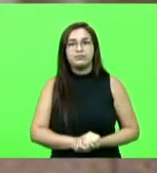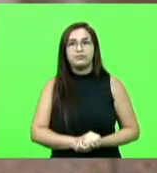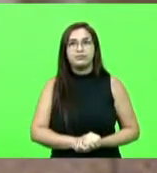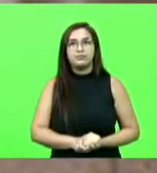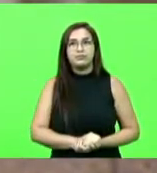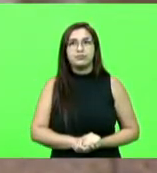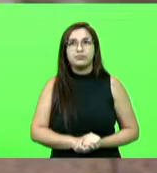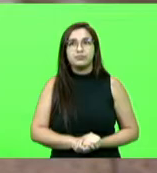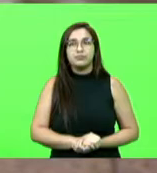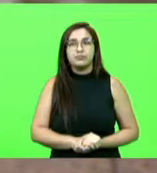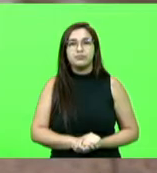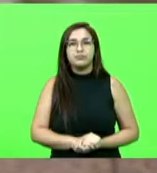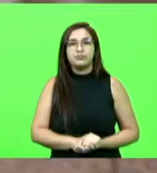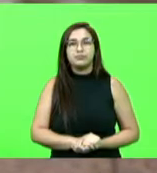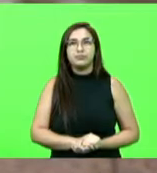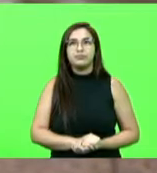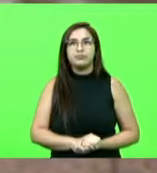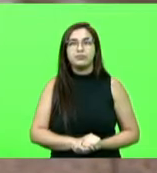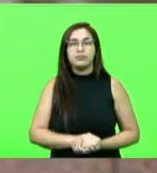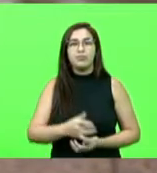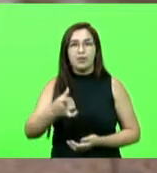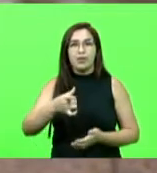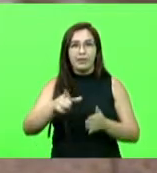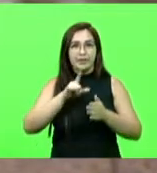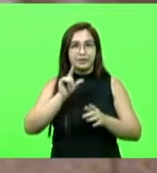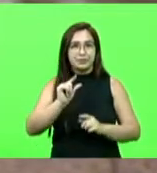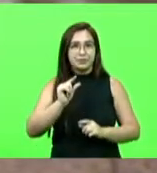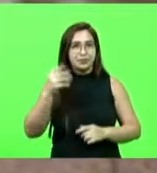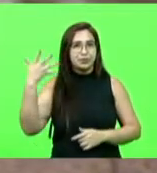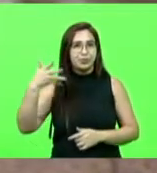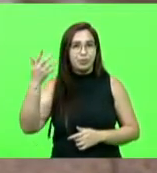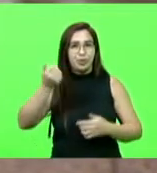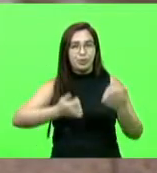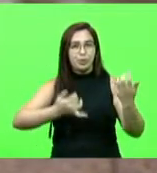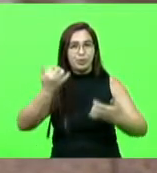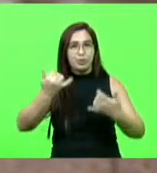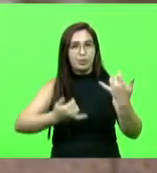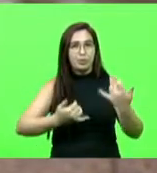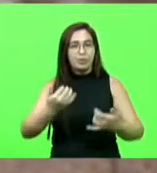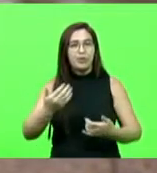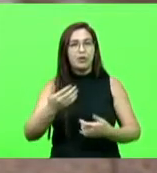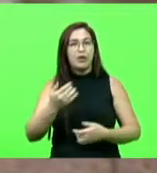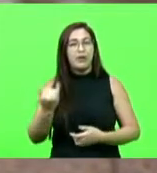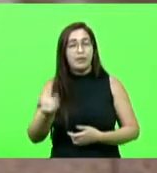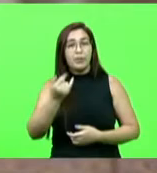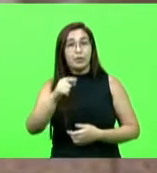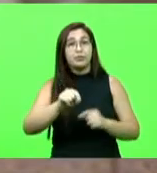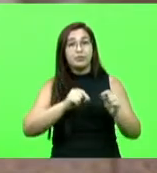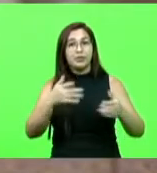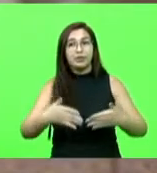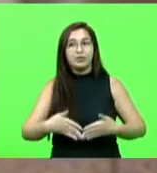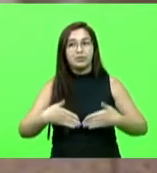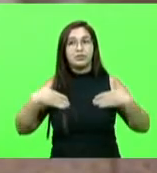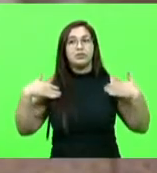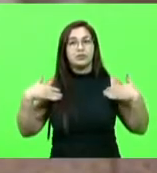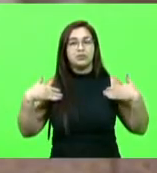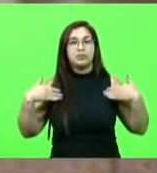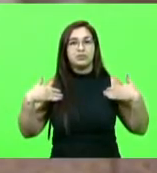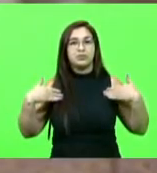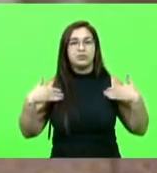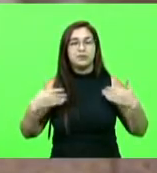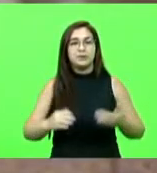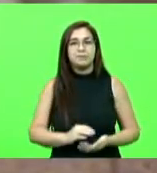além das falas anteriores, eu acho que é bom enaltecer. Santa Catarina dá bons exemplos para o